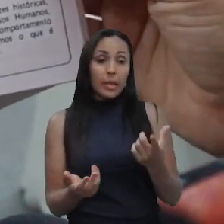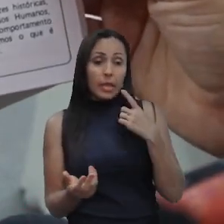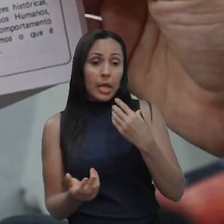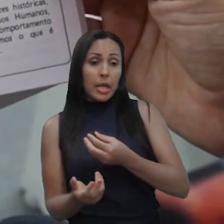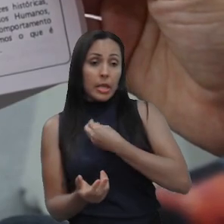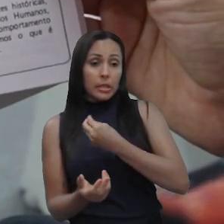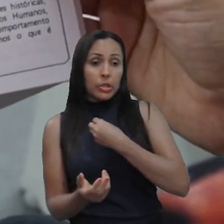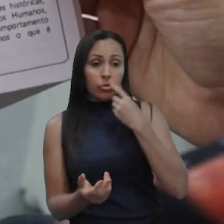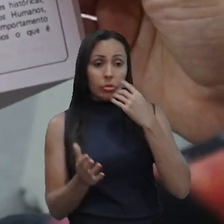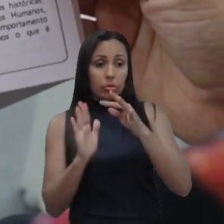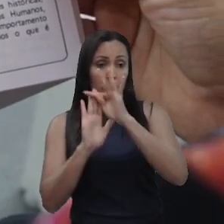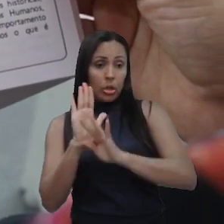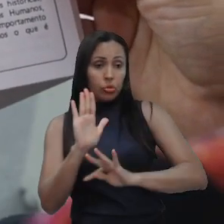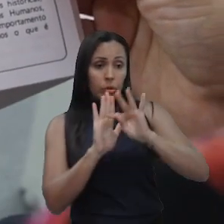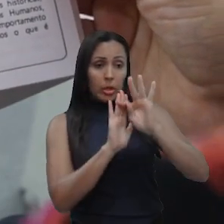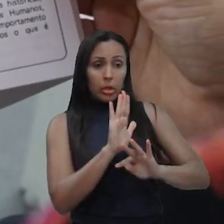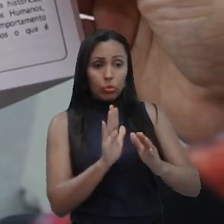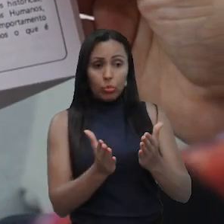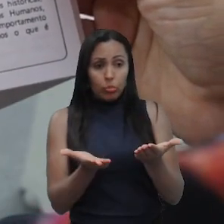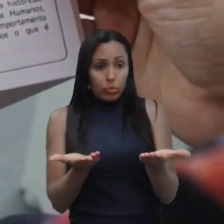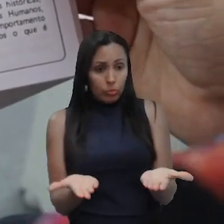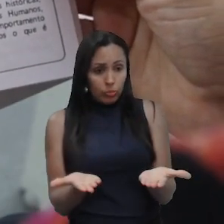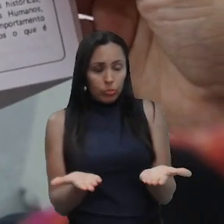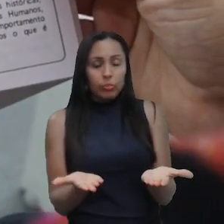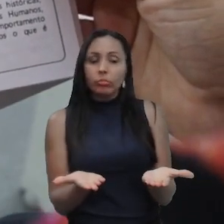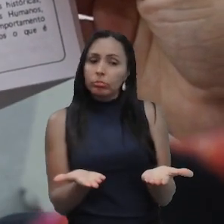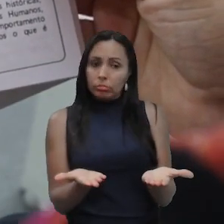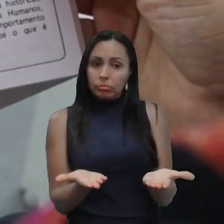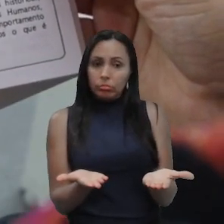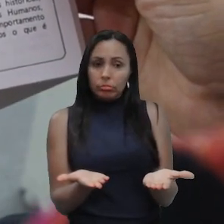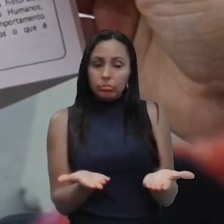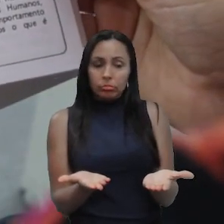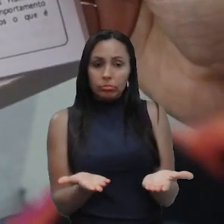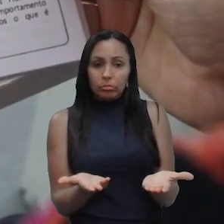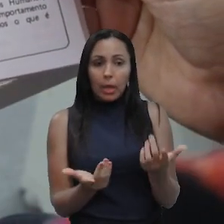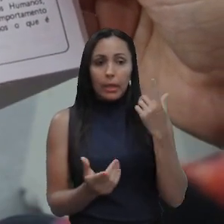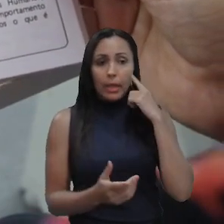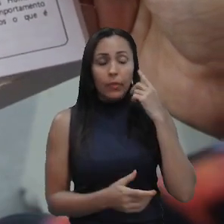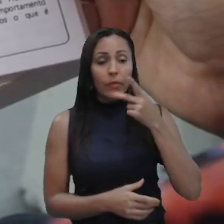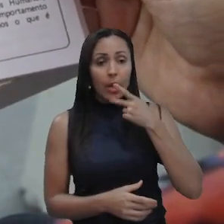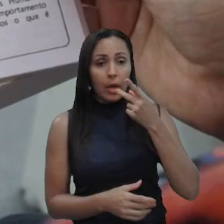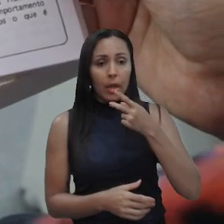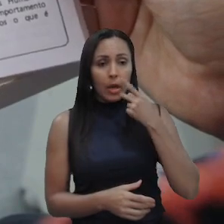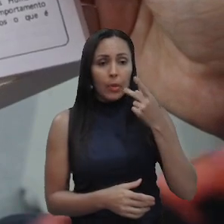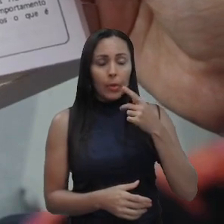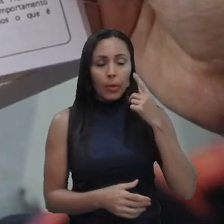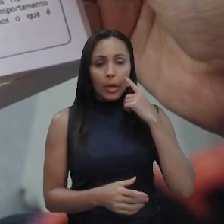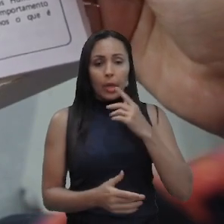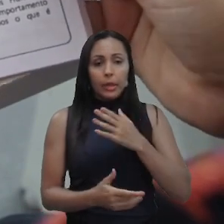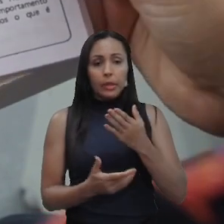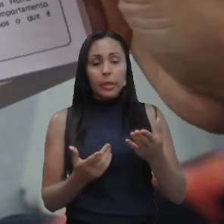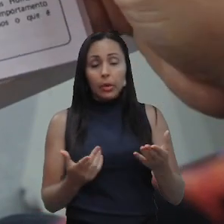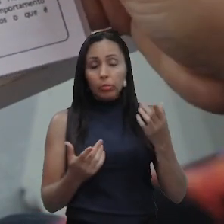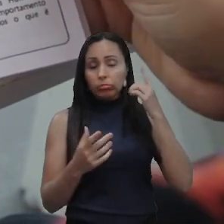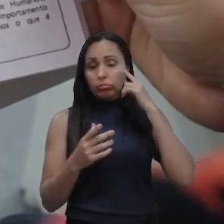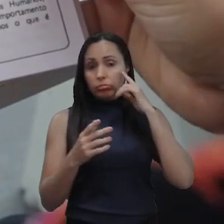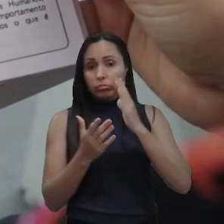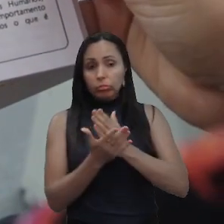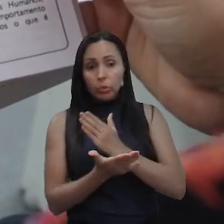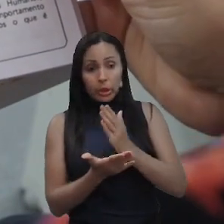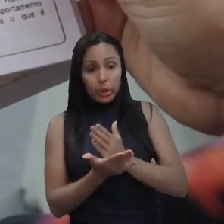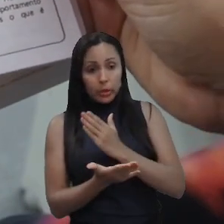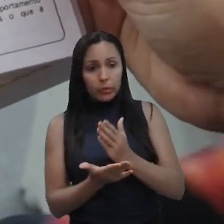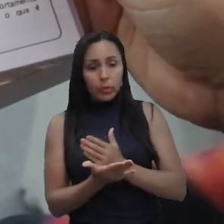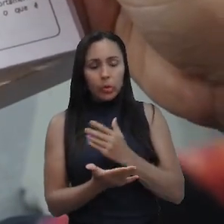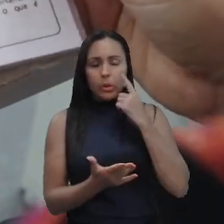2 lados. Estamos falando se é bonito ou se é feio? Não. Estamos falando que esse é um grid retangular básico e que a gente usa